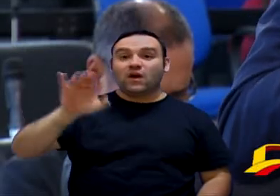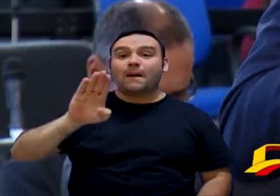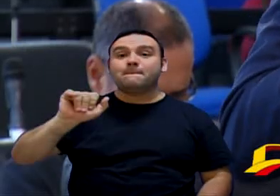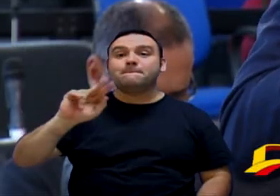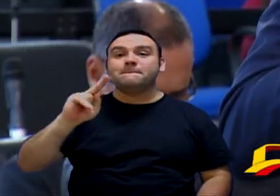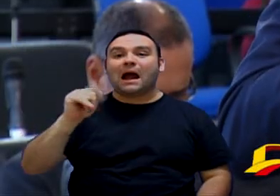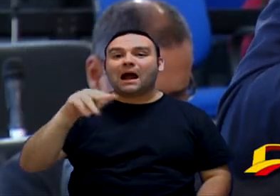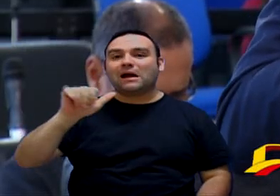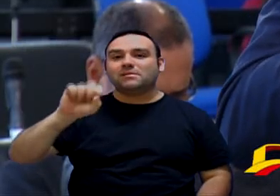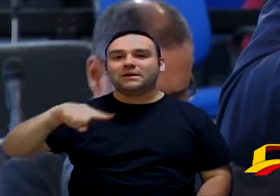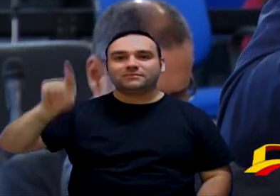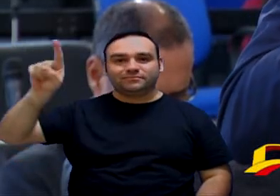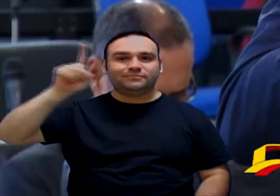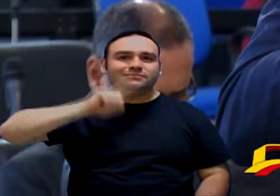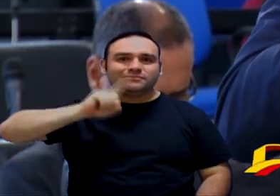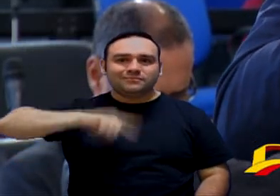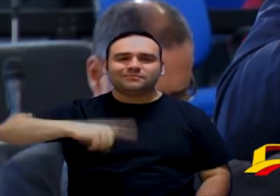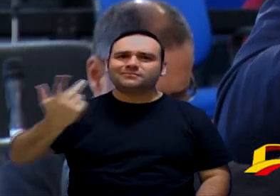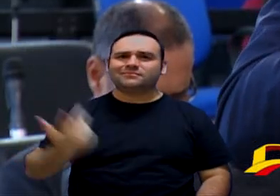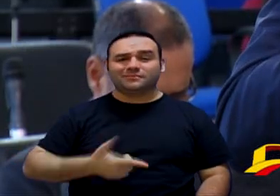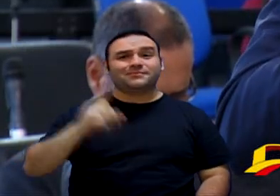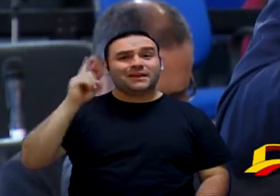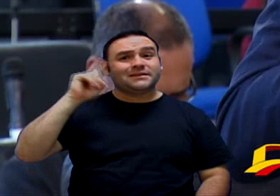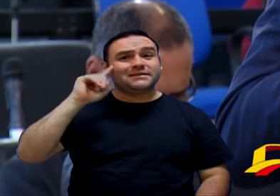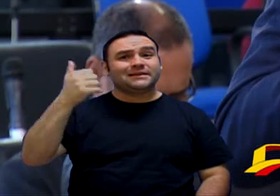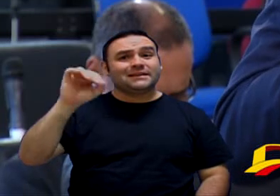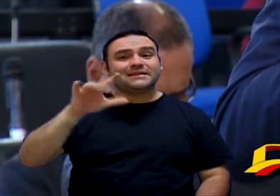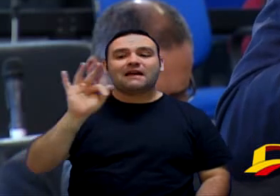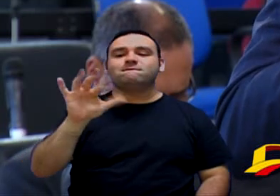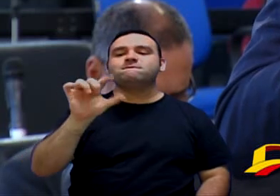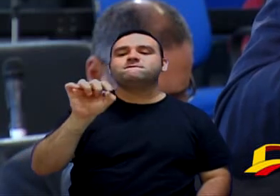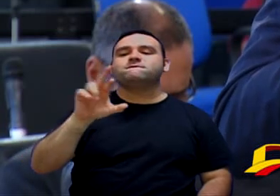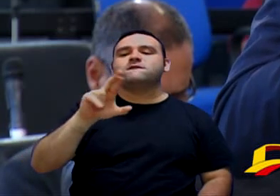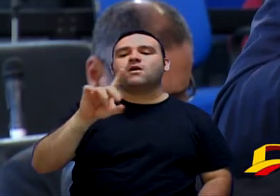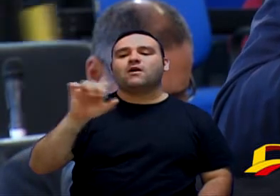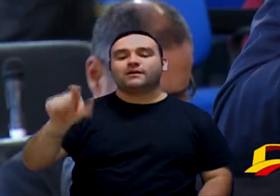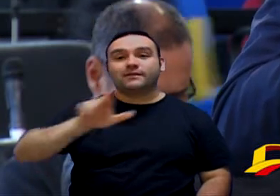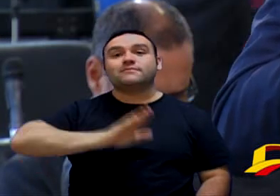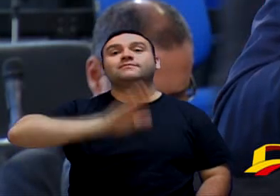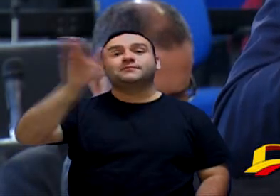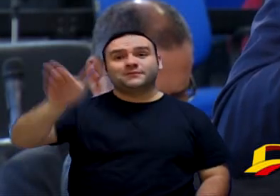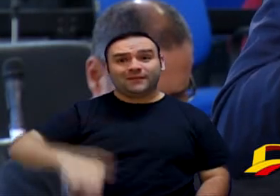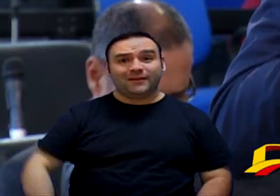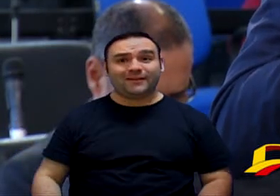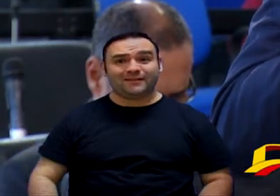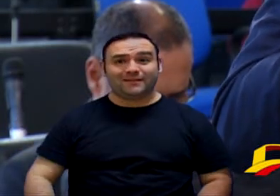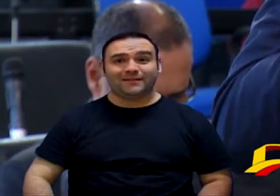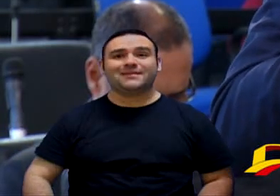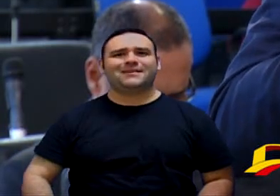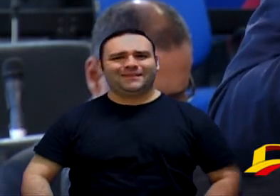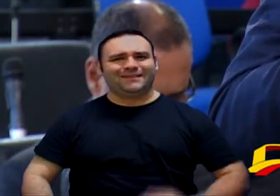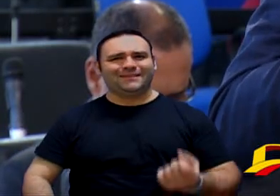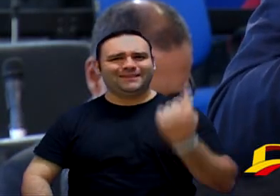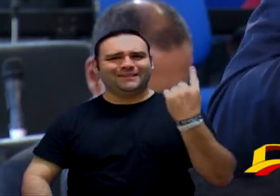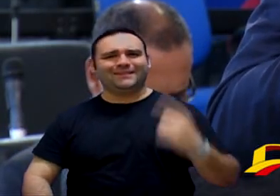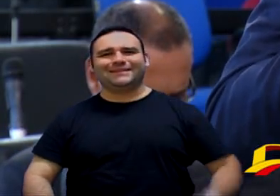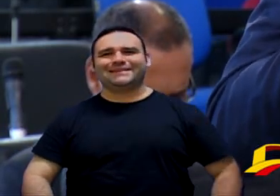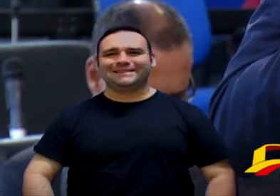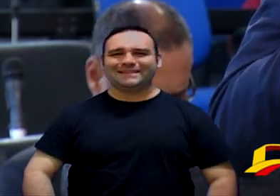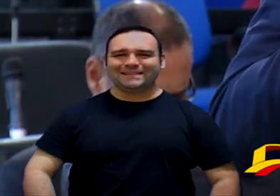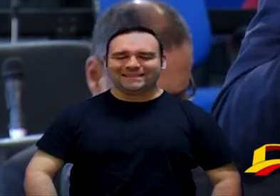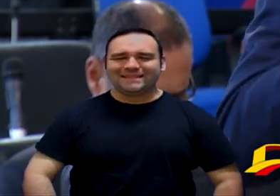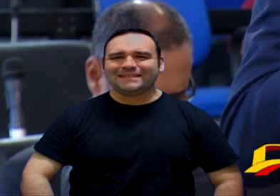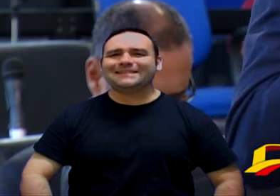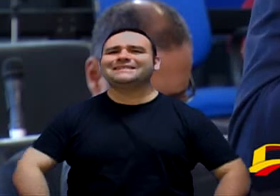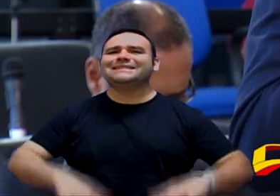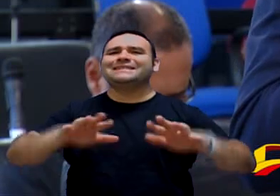em Bahamas secretário não passou 10 dias na Flórida engraçado né